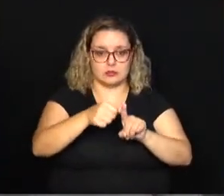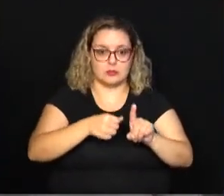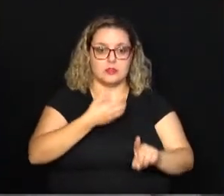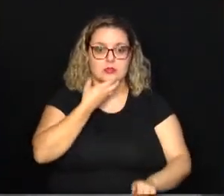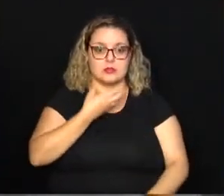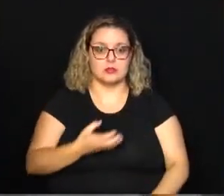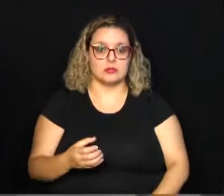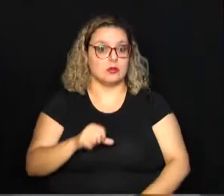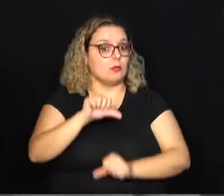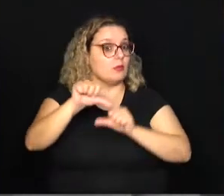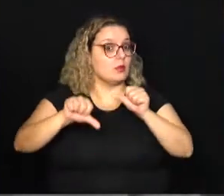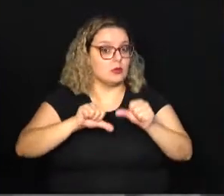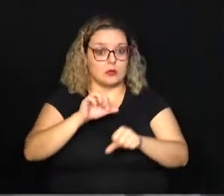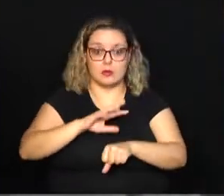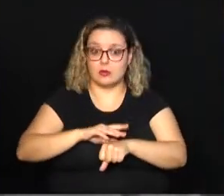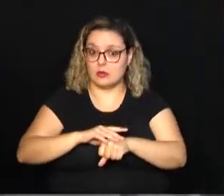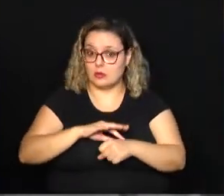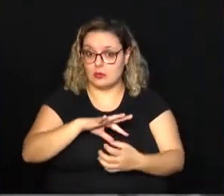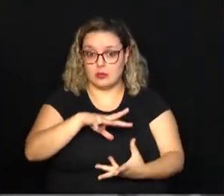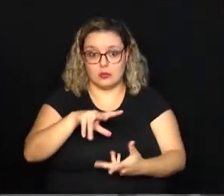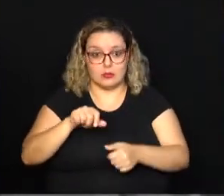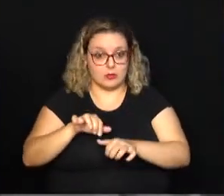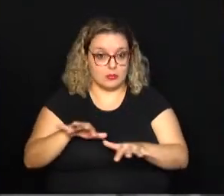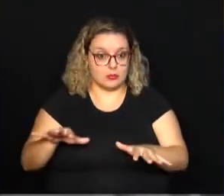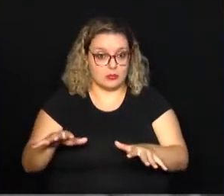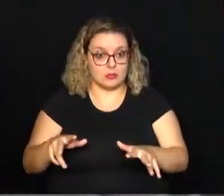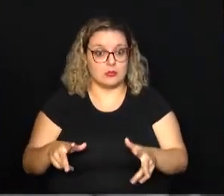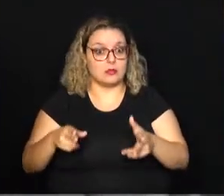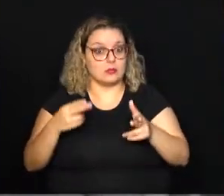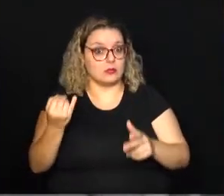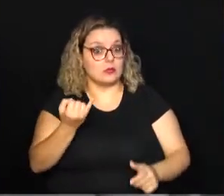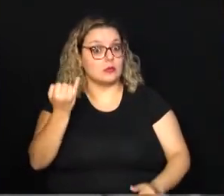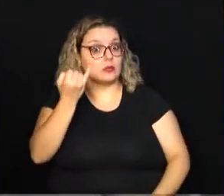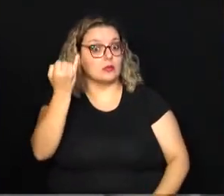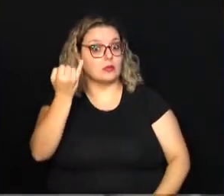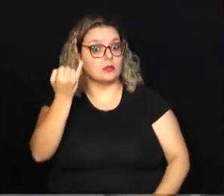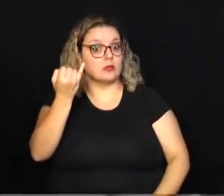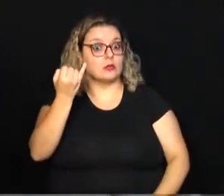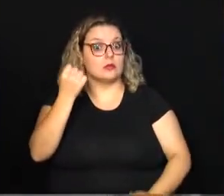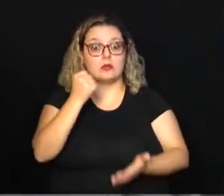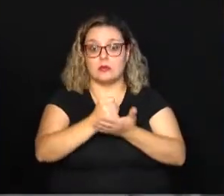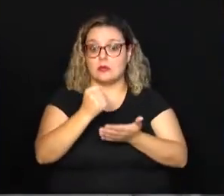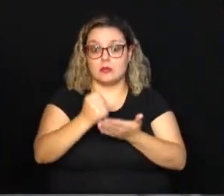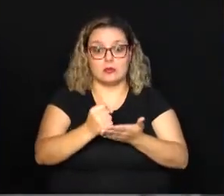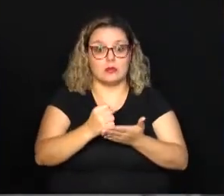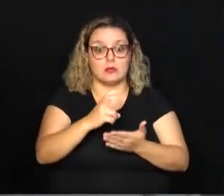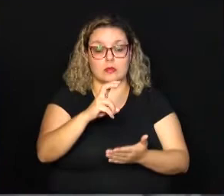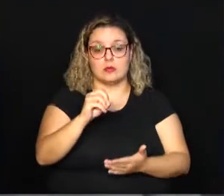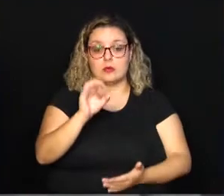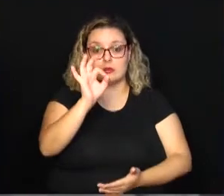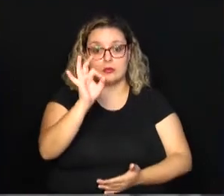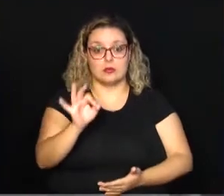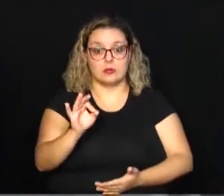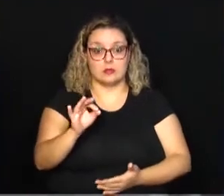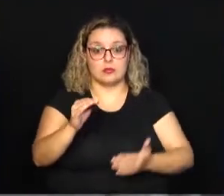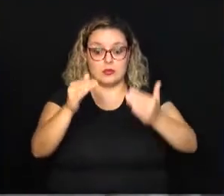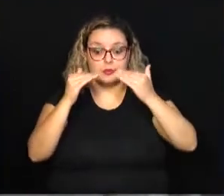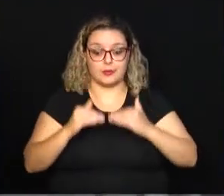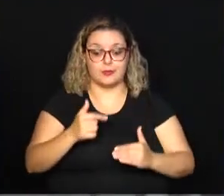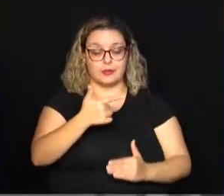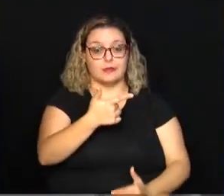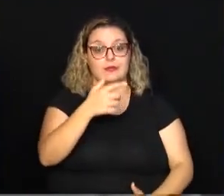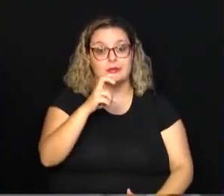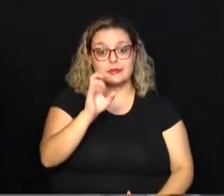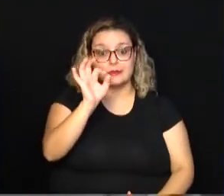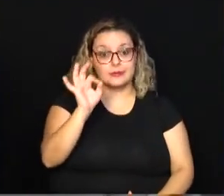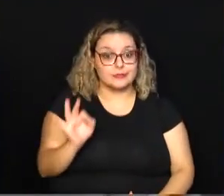pandemia. Nós sofremos restrições importantíssimas. Aditamentos contratuais de 50% caíram para 25%. E alguns deles